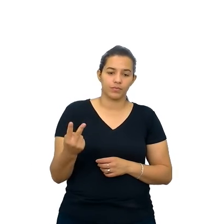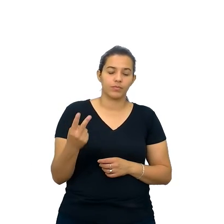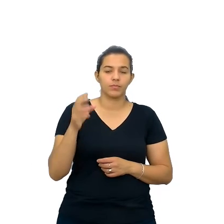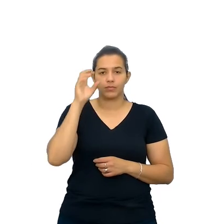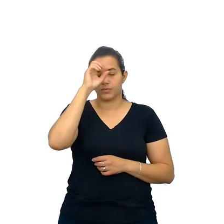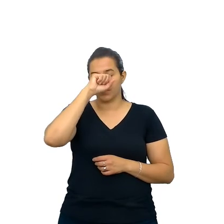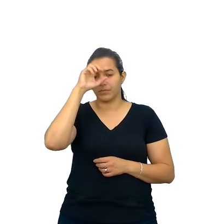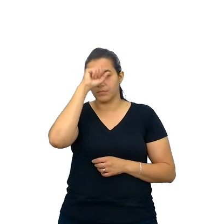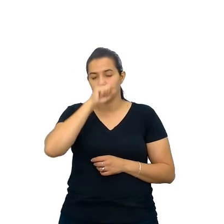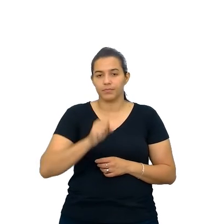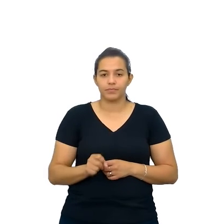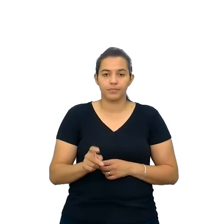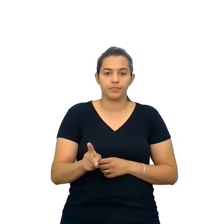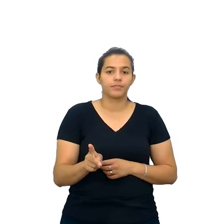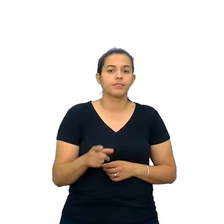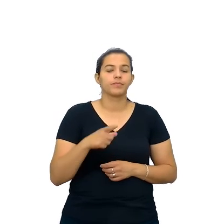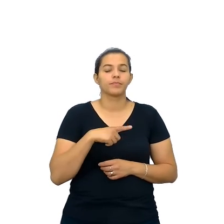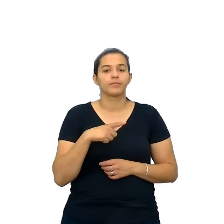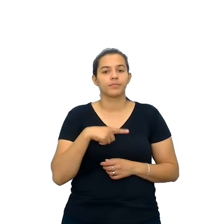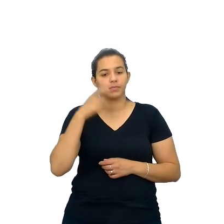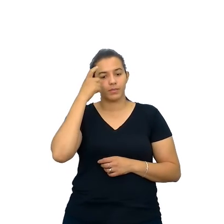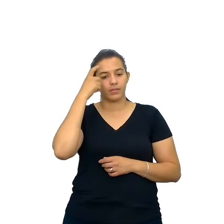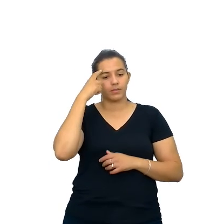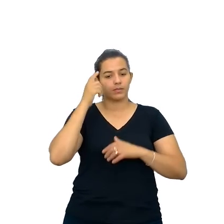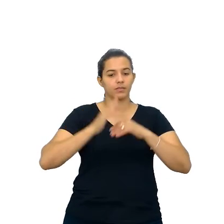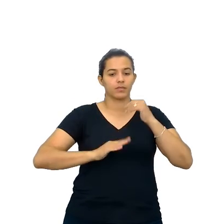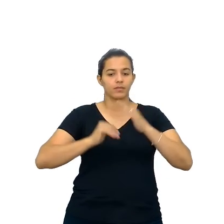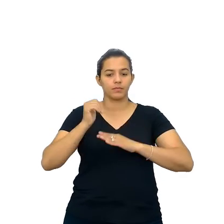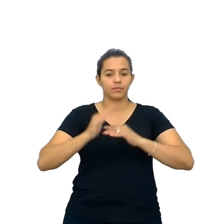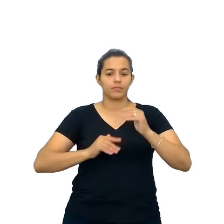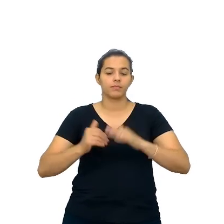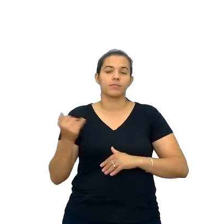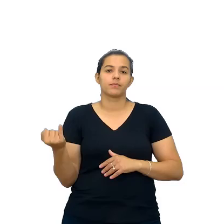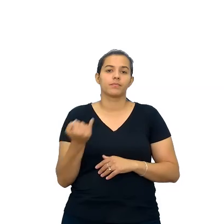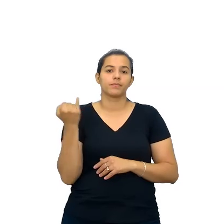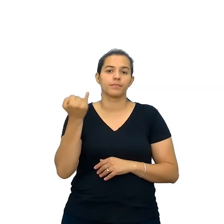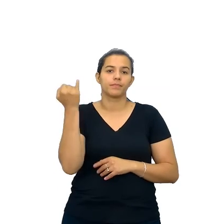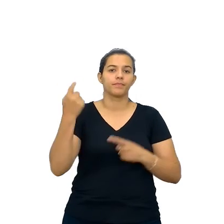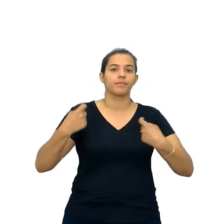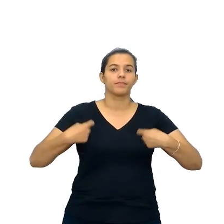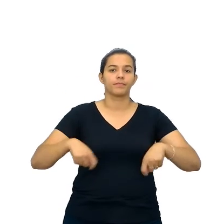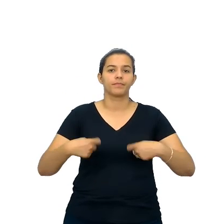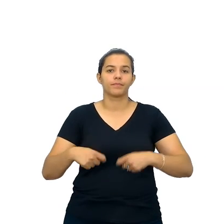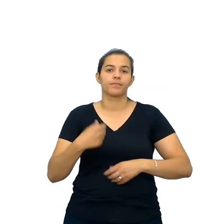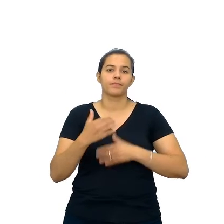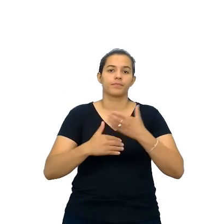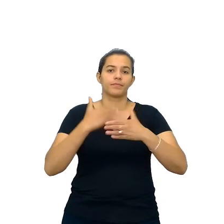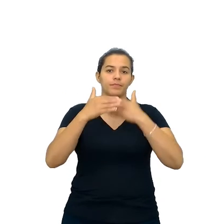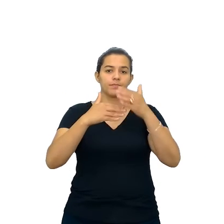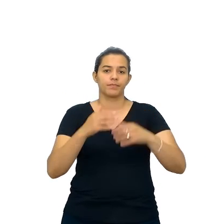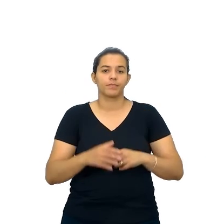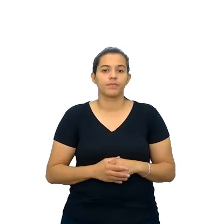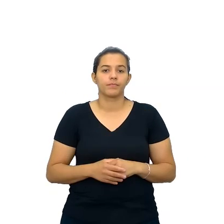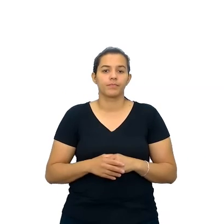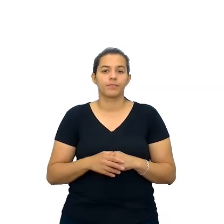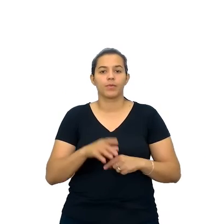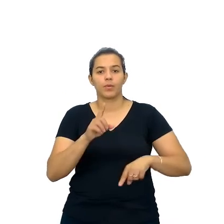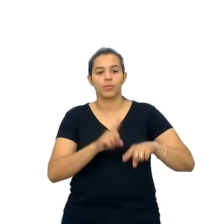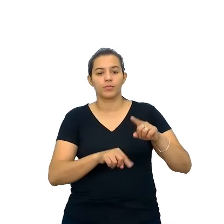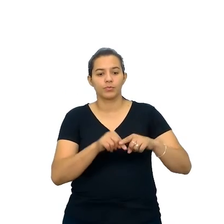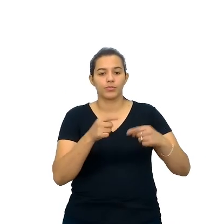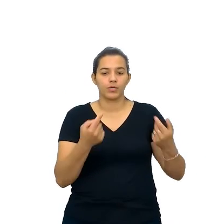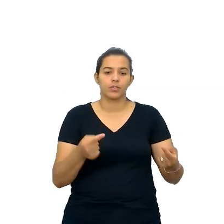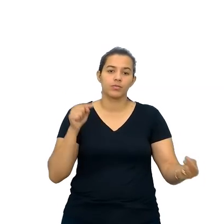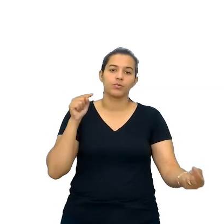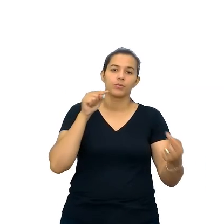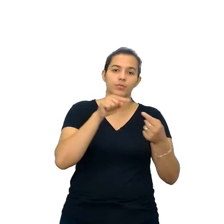Aprender Sempre, pensando nas habilidades essenciais, né, que precisam ser desenvolvidas, nos objetos e